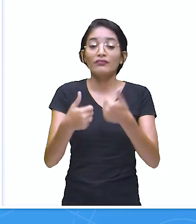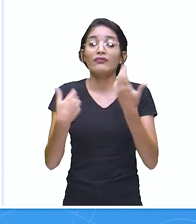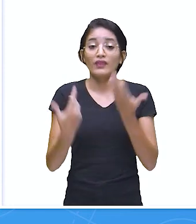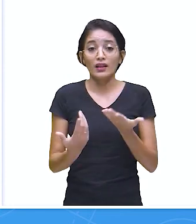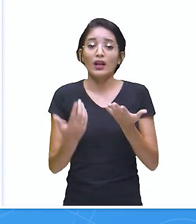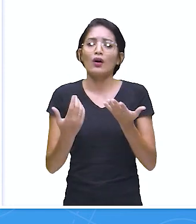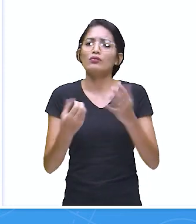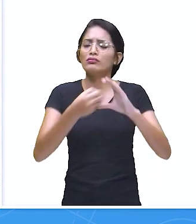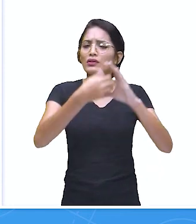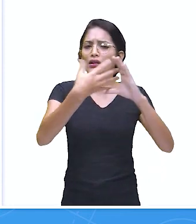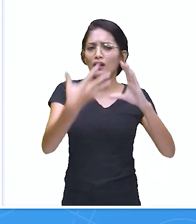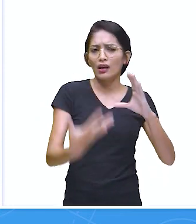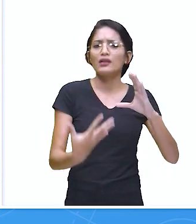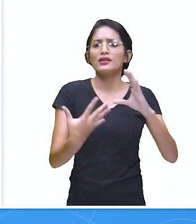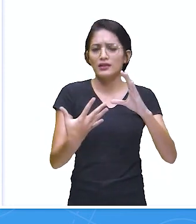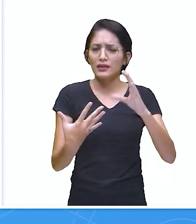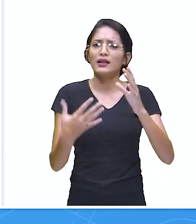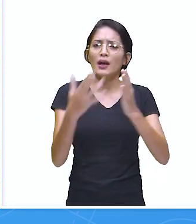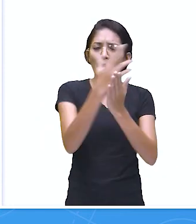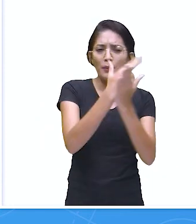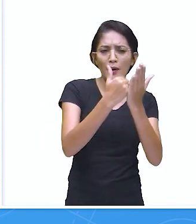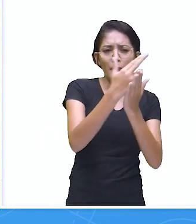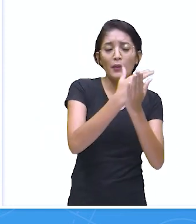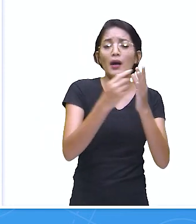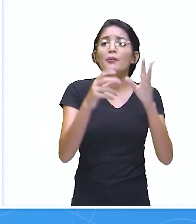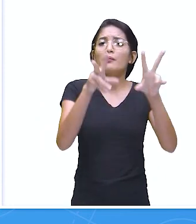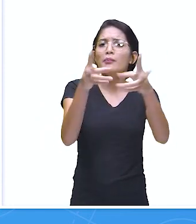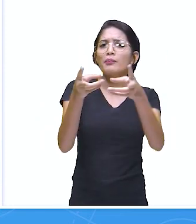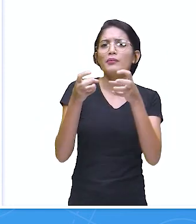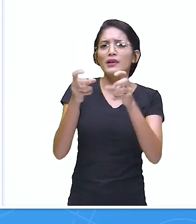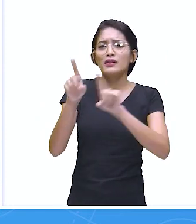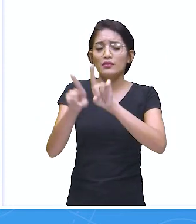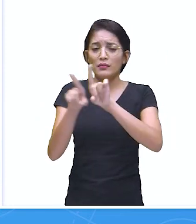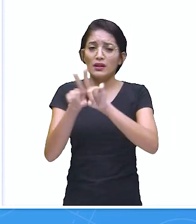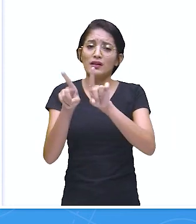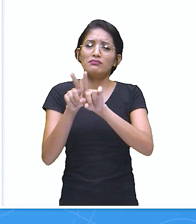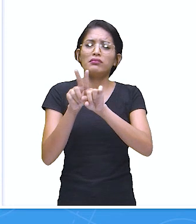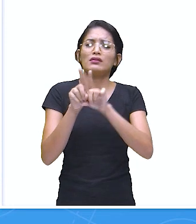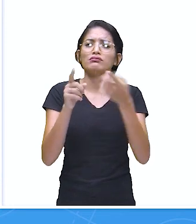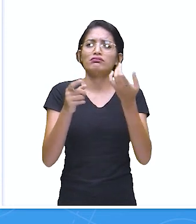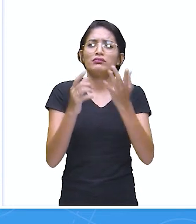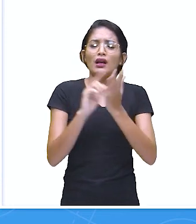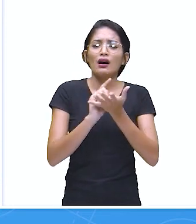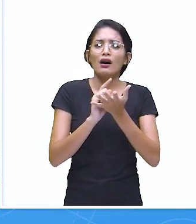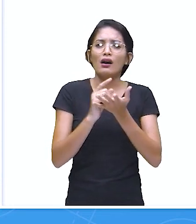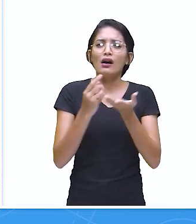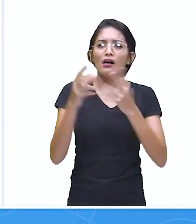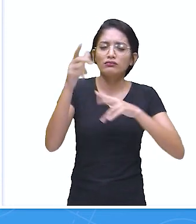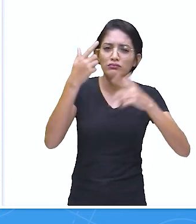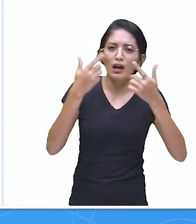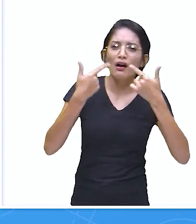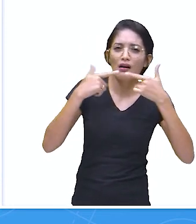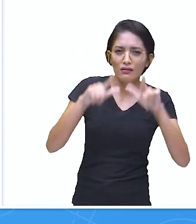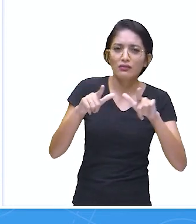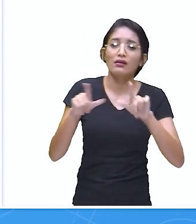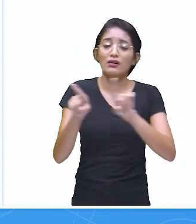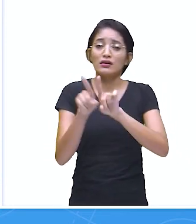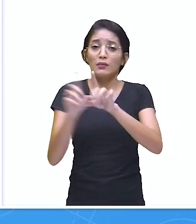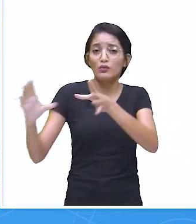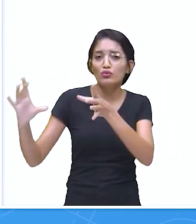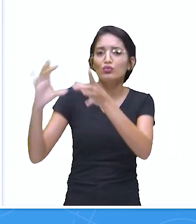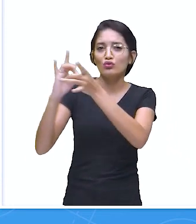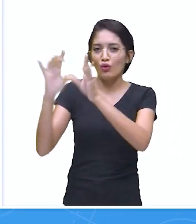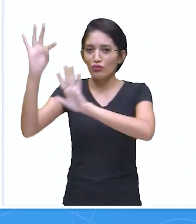ele se caracteriza como uma anedota gráfica e nele podemos visualizar a presença da linguagem verbal associada à linguagem não verbal.